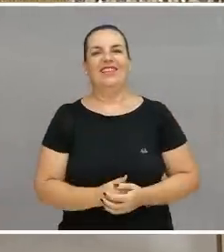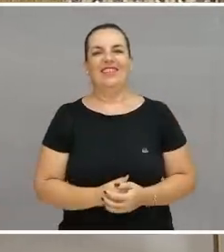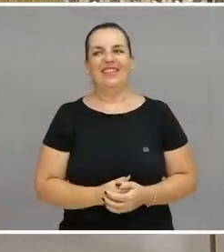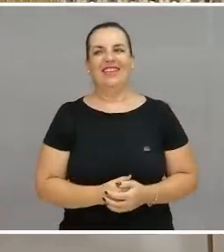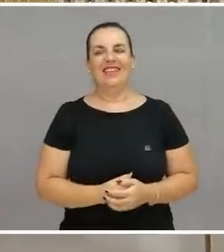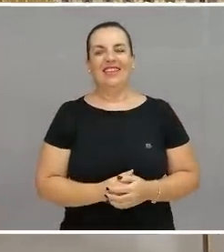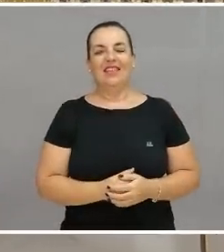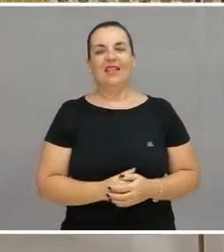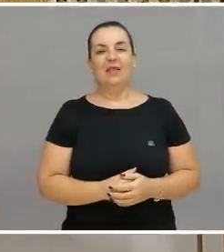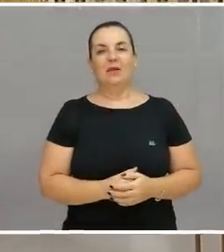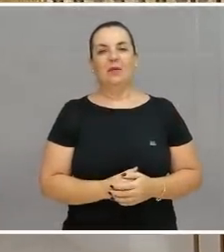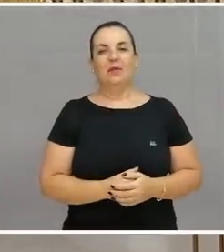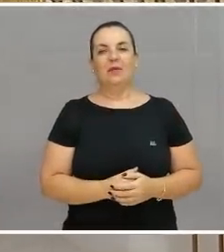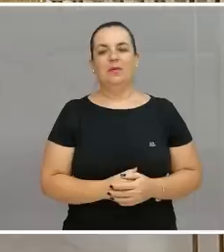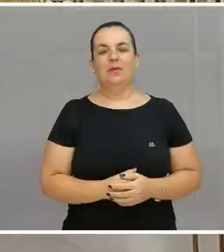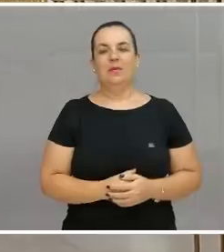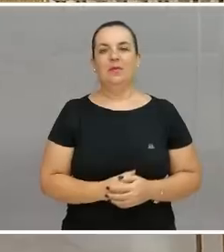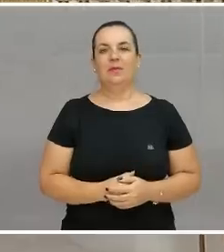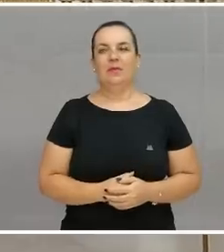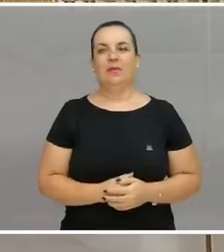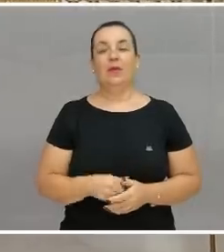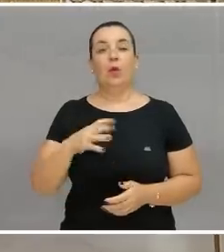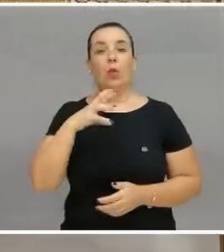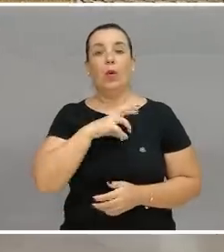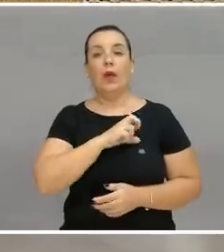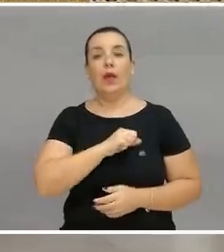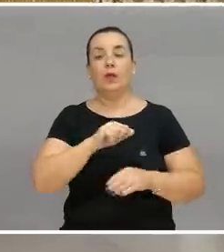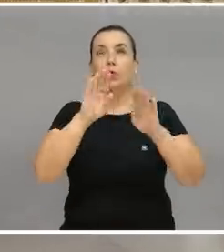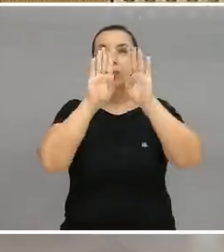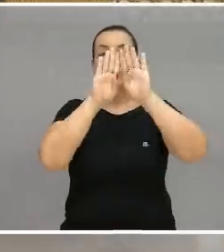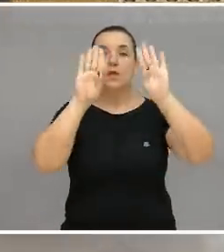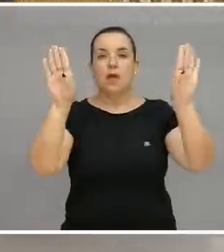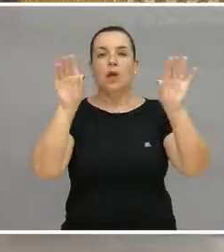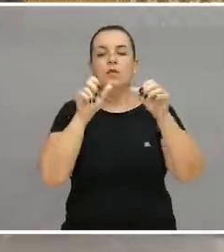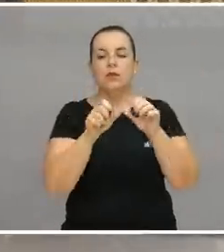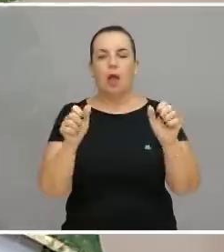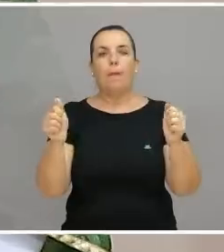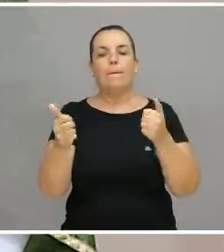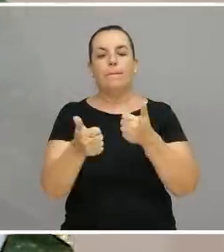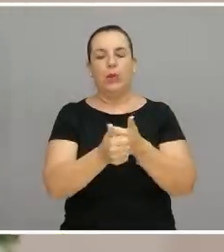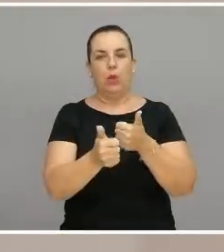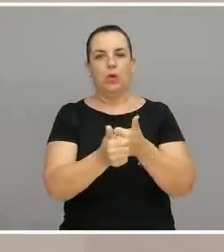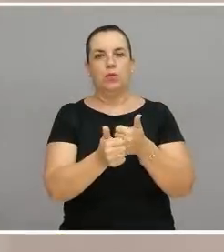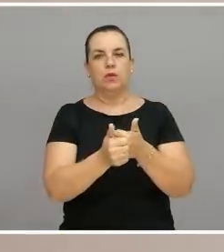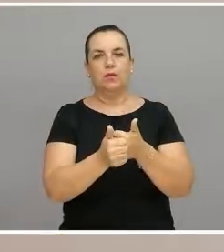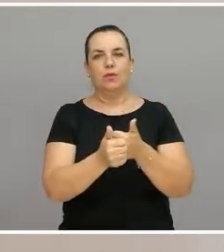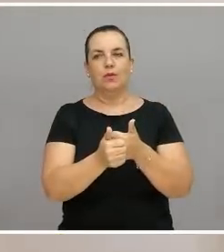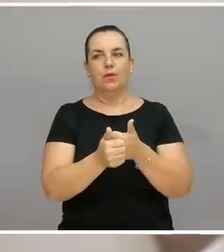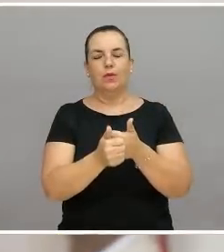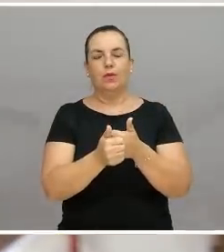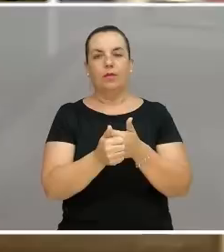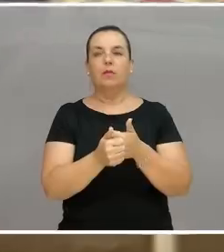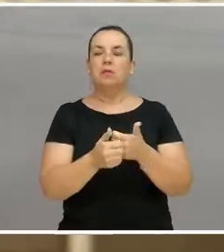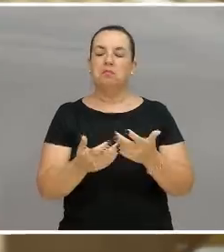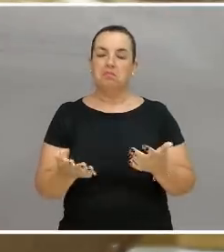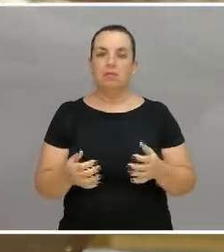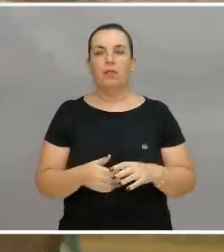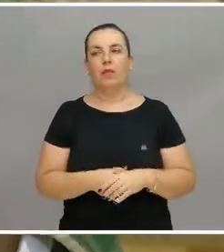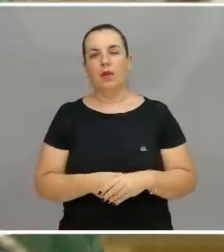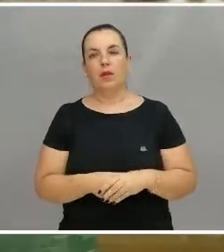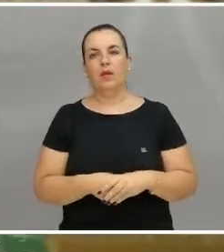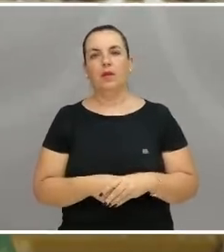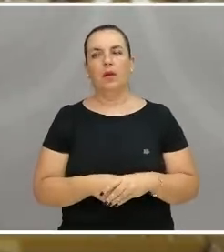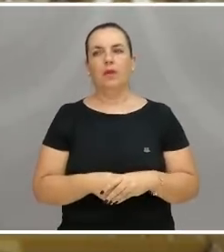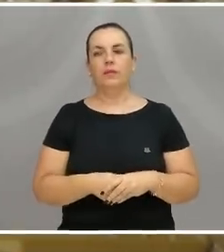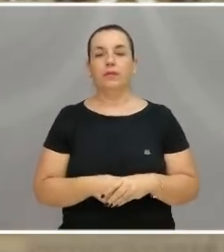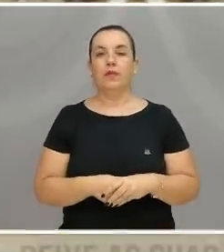segunda: o reino dos céus está próximo. Se preferir, vamos usar o